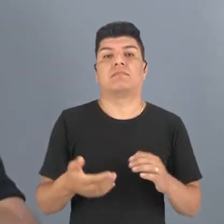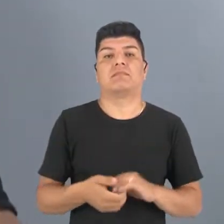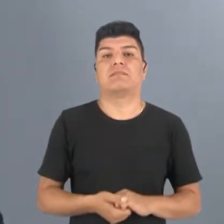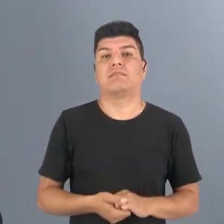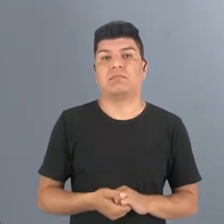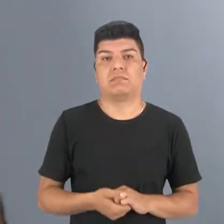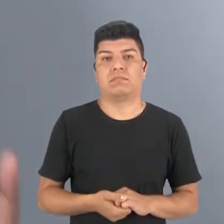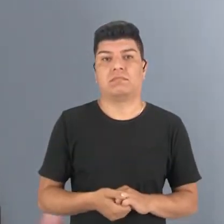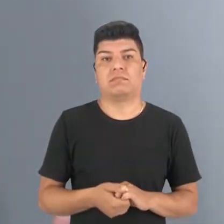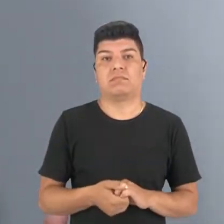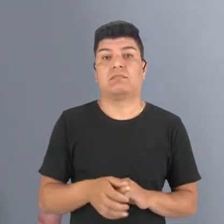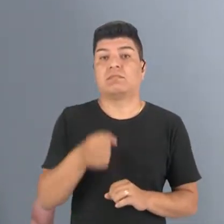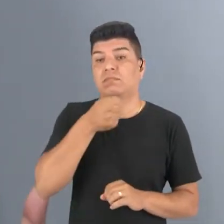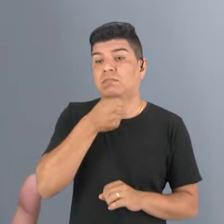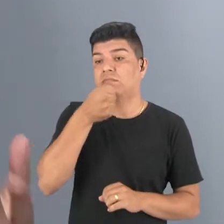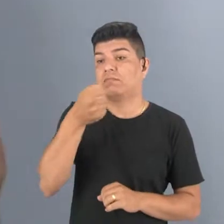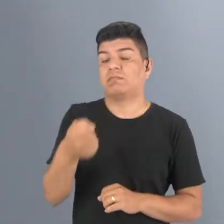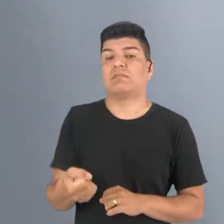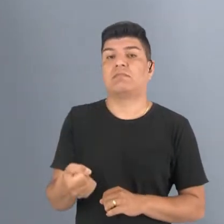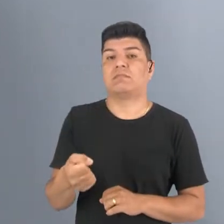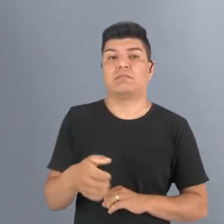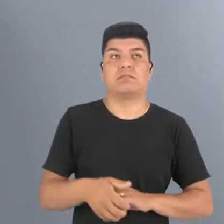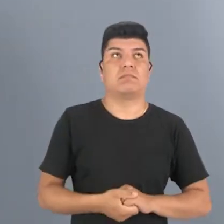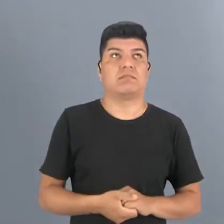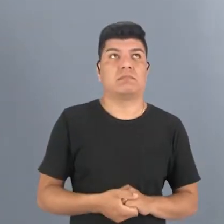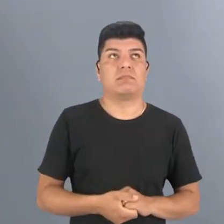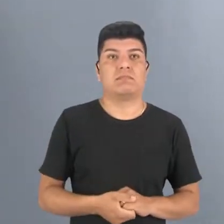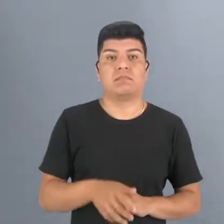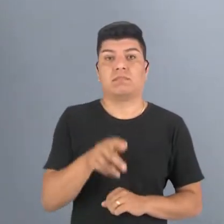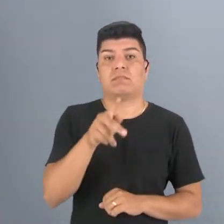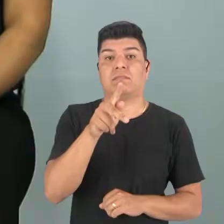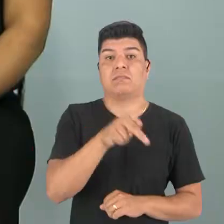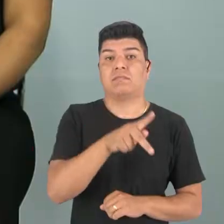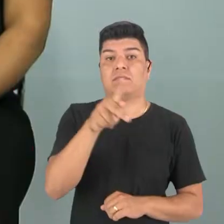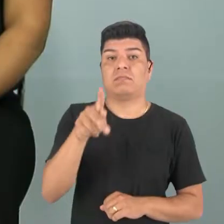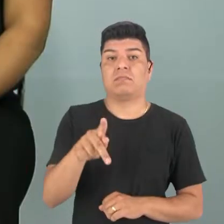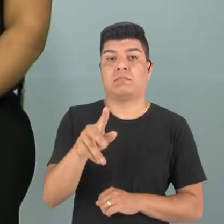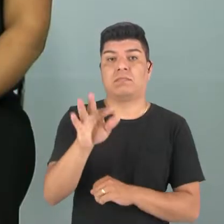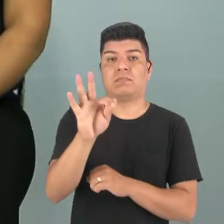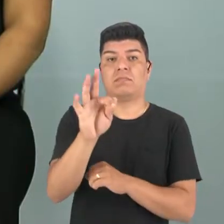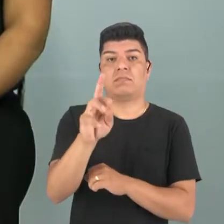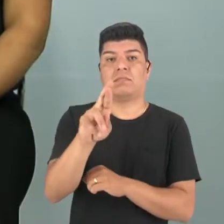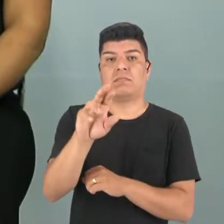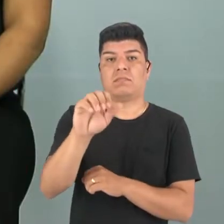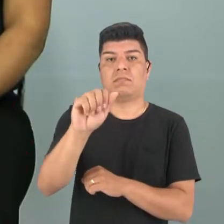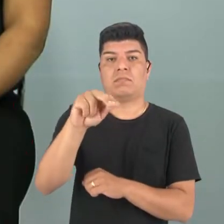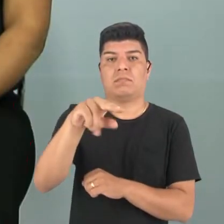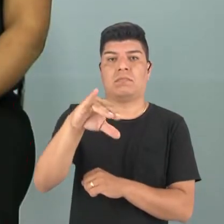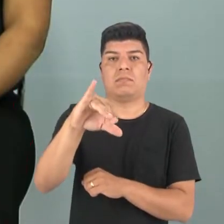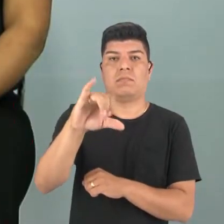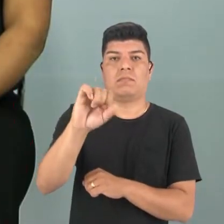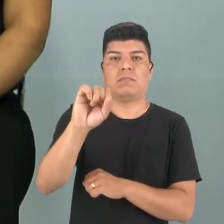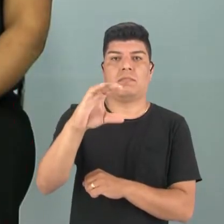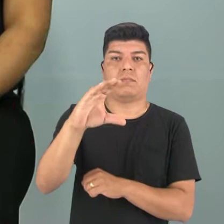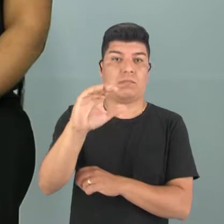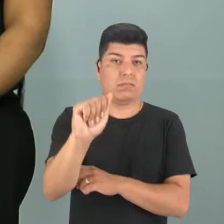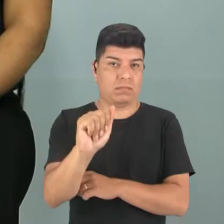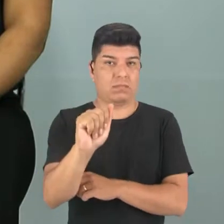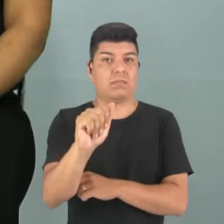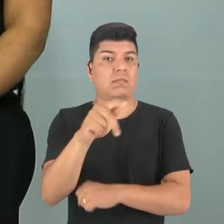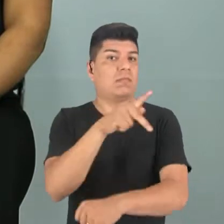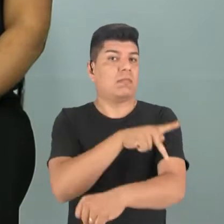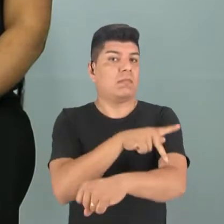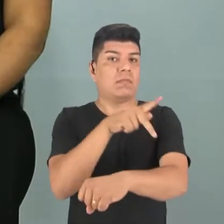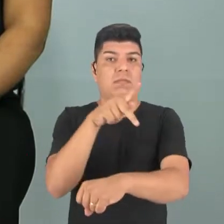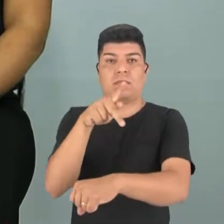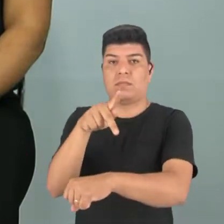para entrevistar a professora Francisca Gadelha, né? Ela é